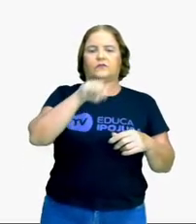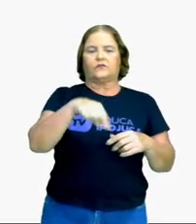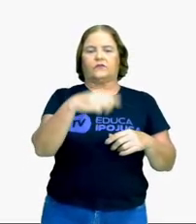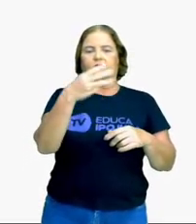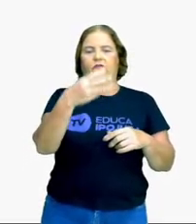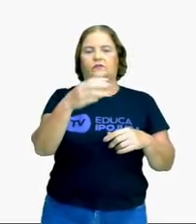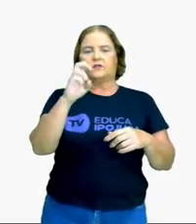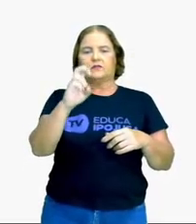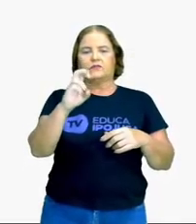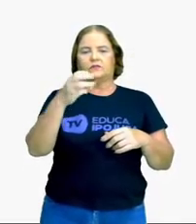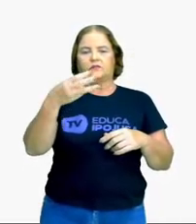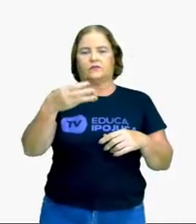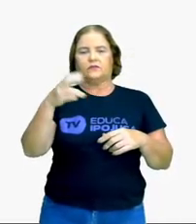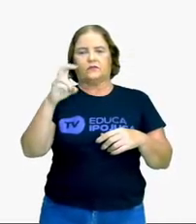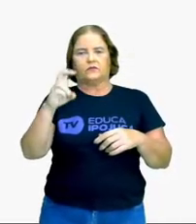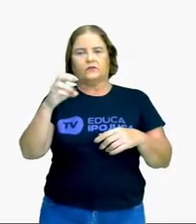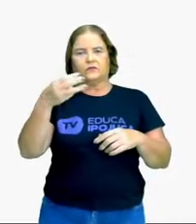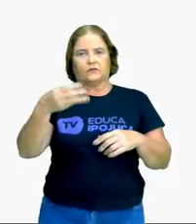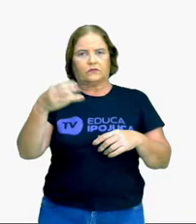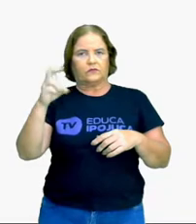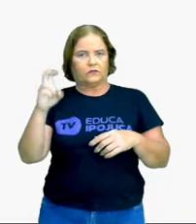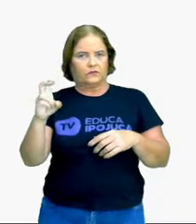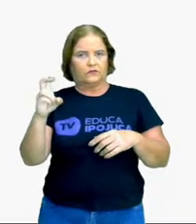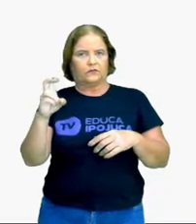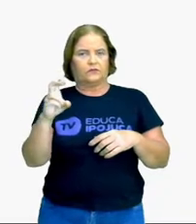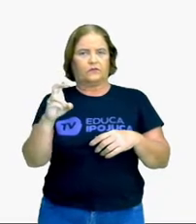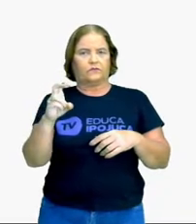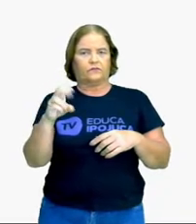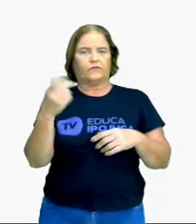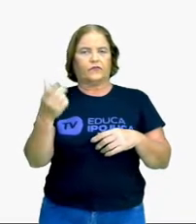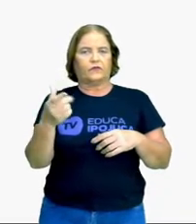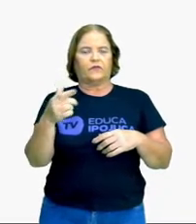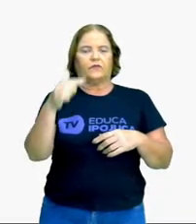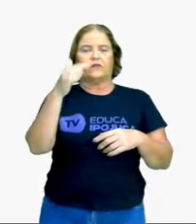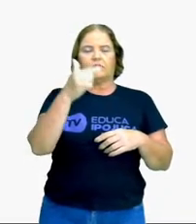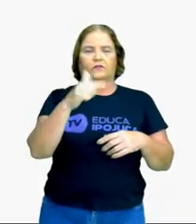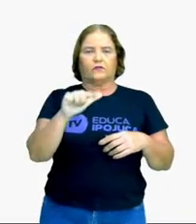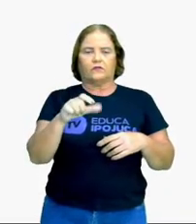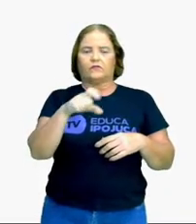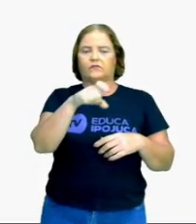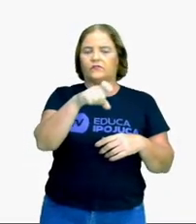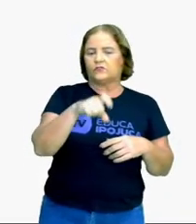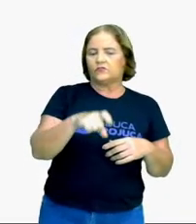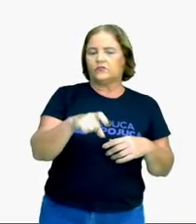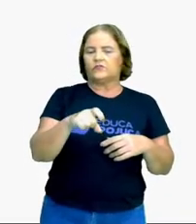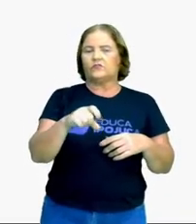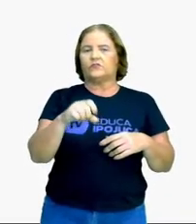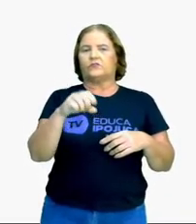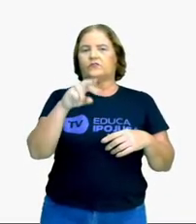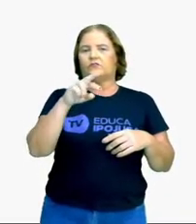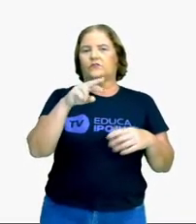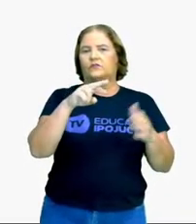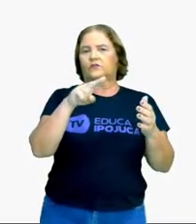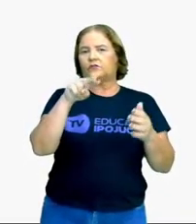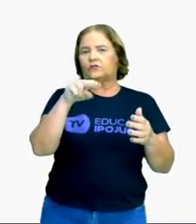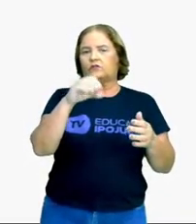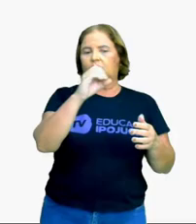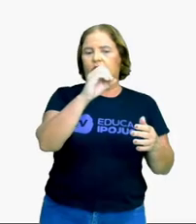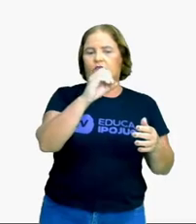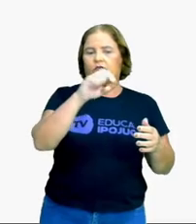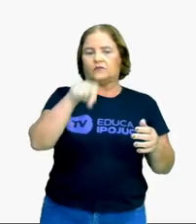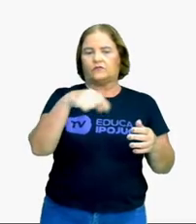0,35, 35, 35. Vamos dizer novamente que x é 0,35,